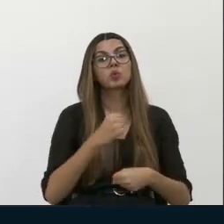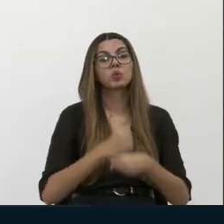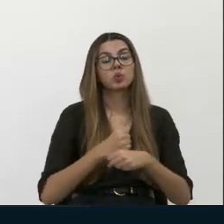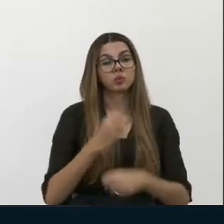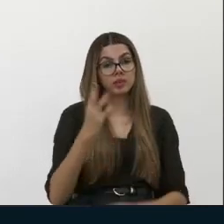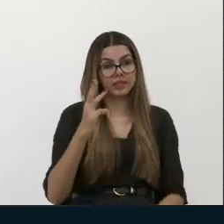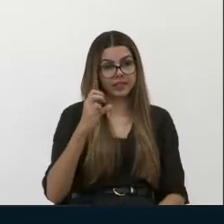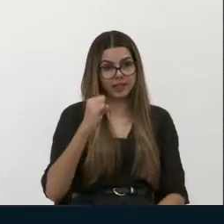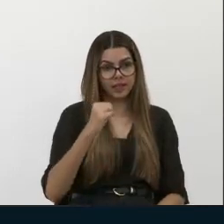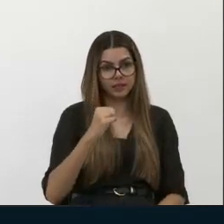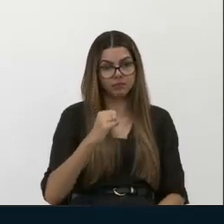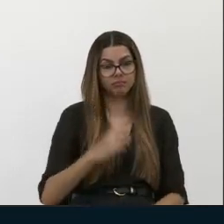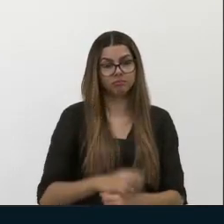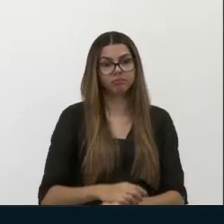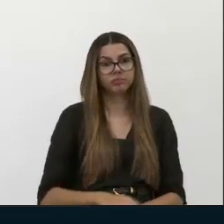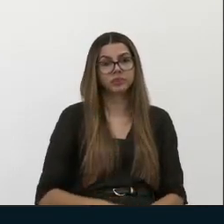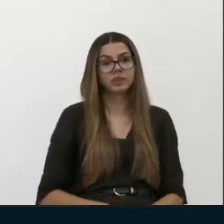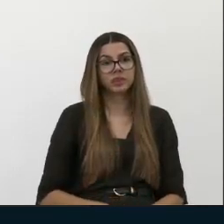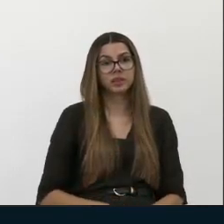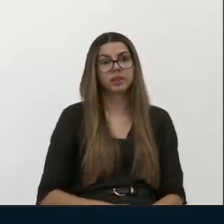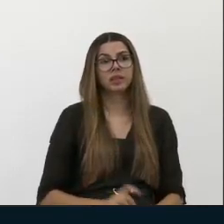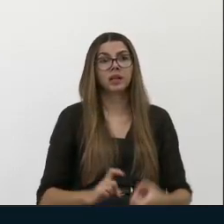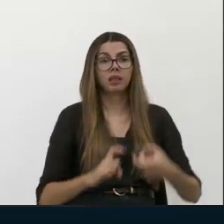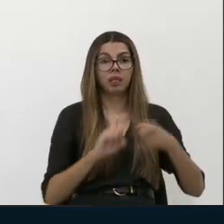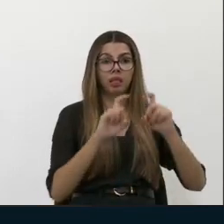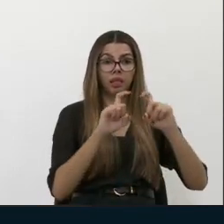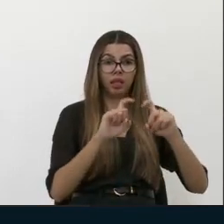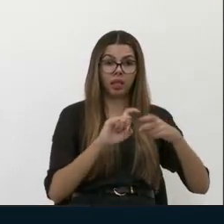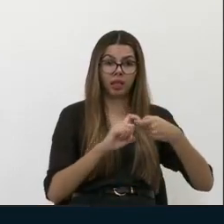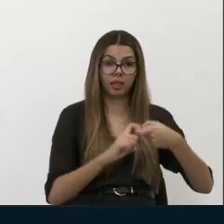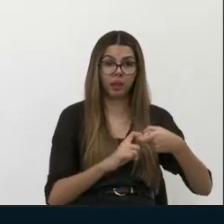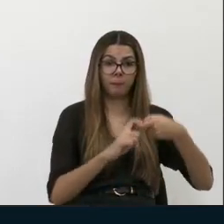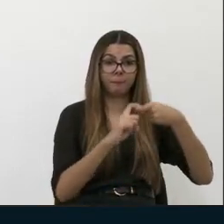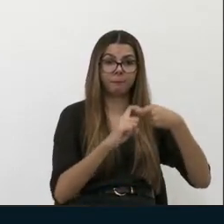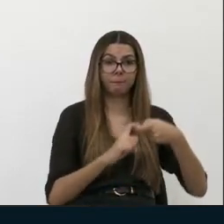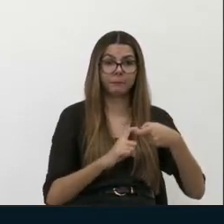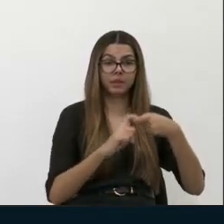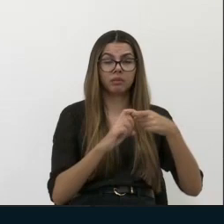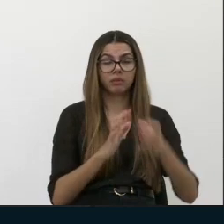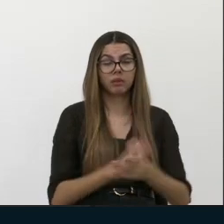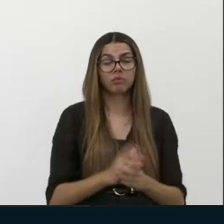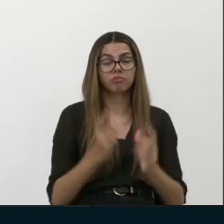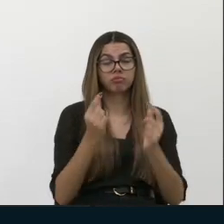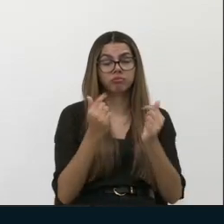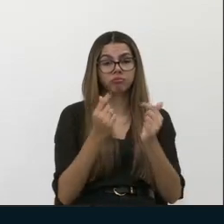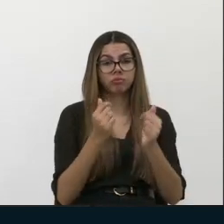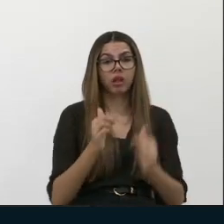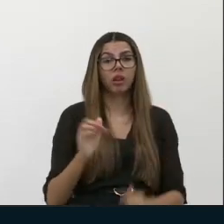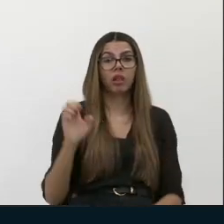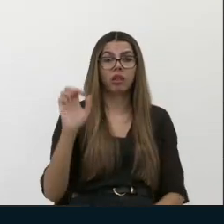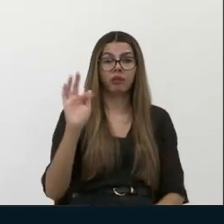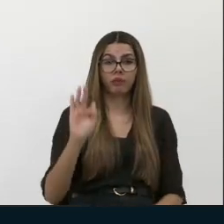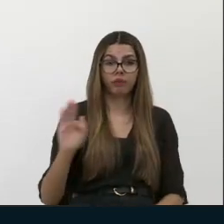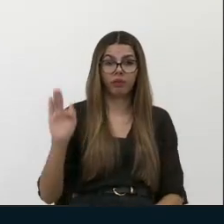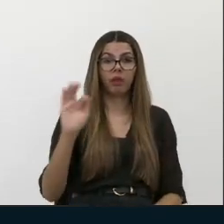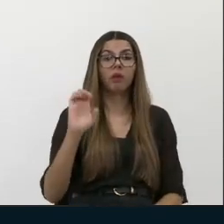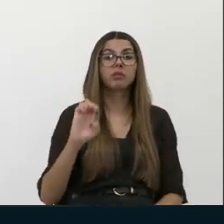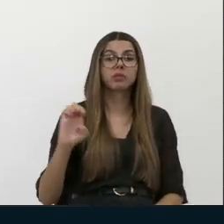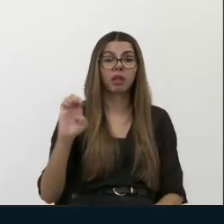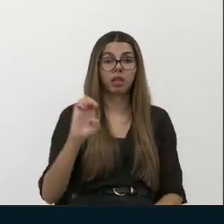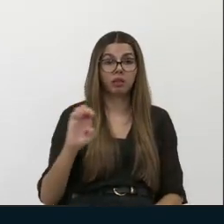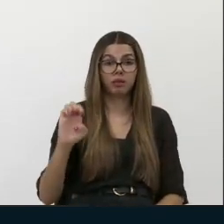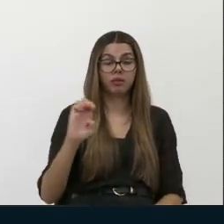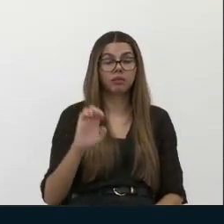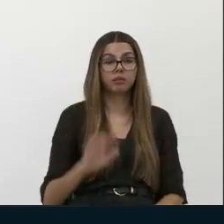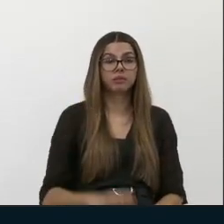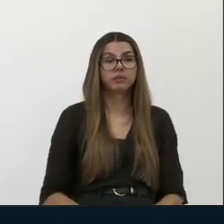e foram dependendo tanto do dinheiro estadual como do dinheiro federal. À época, o Tomeu, eu me